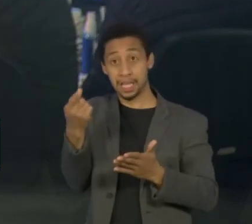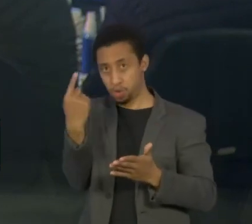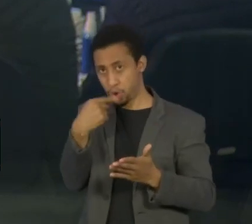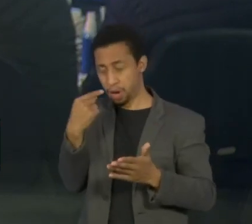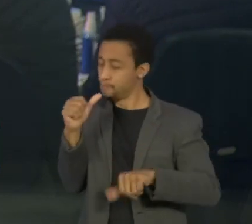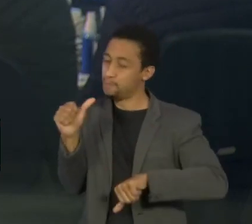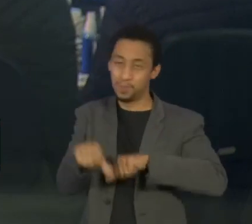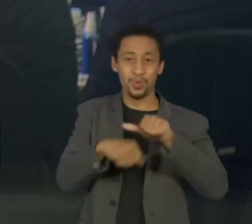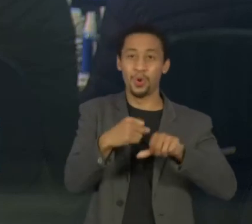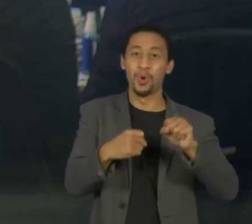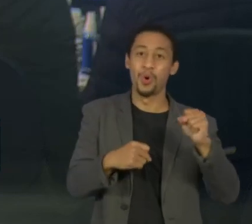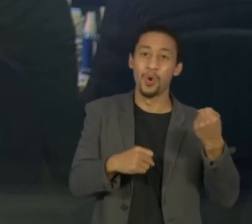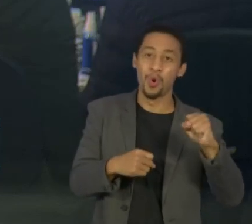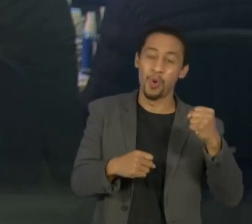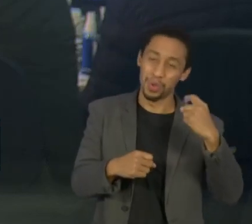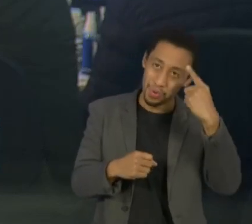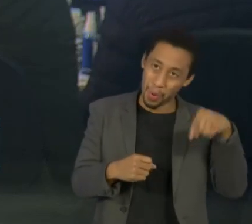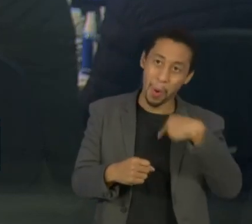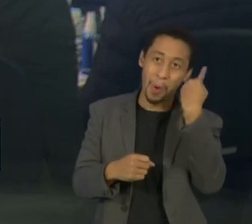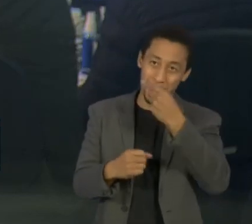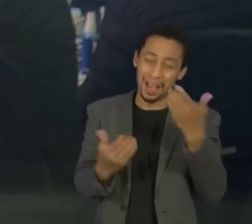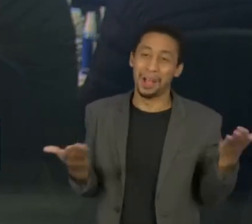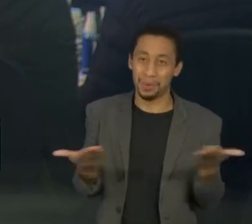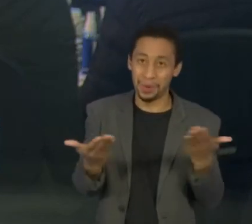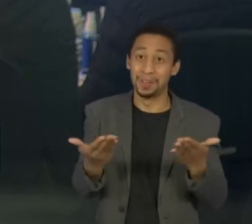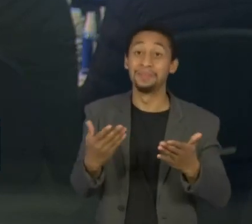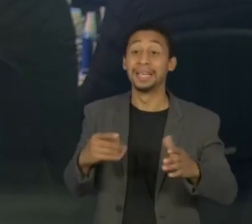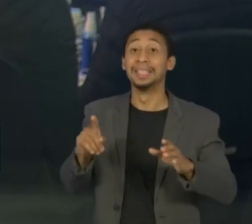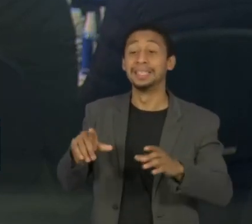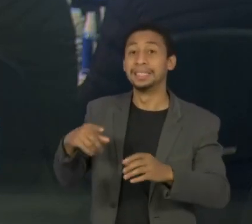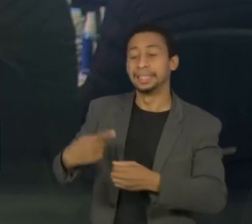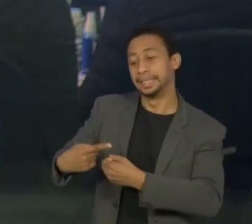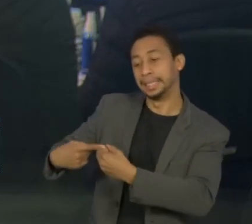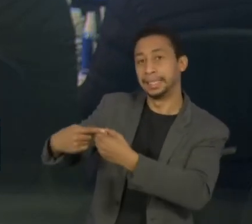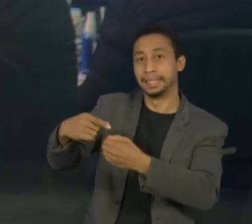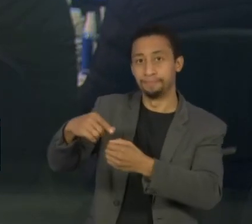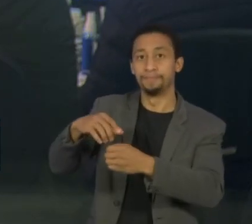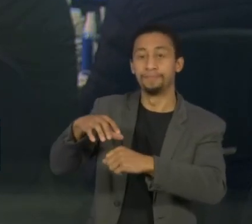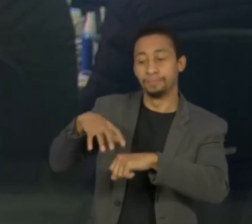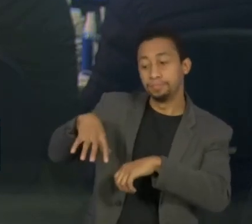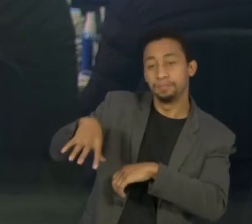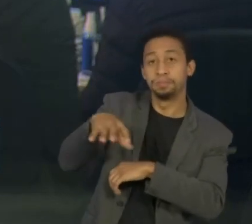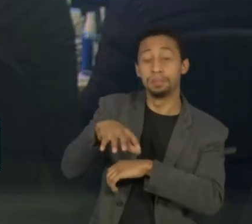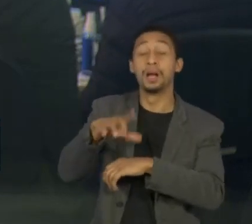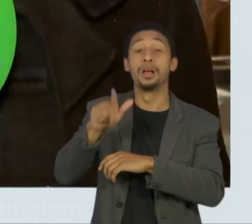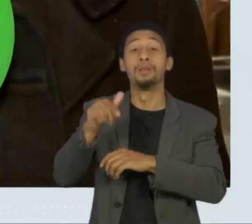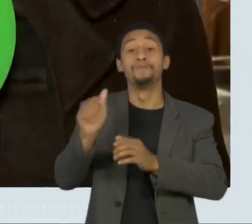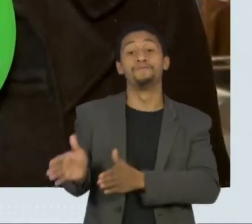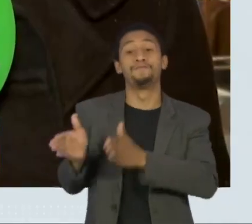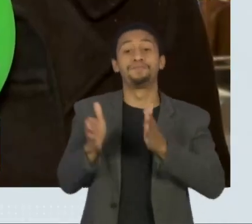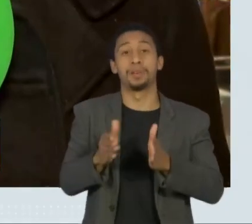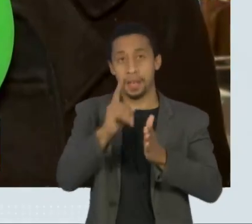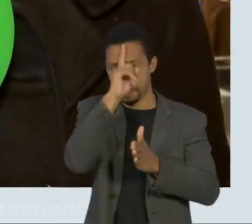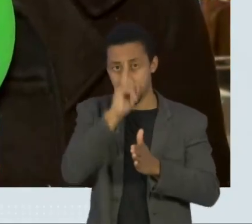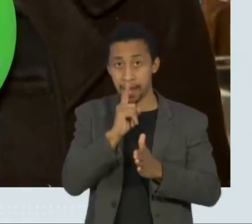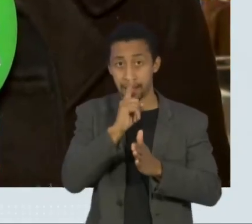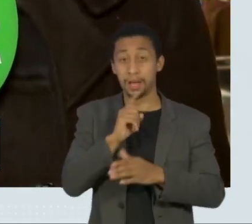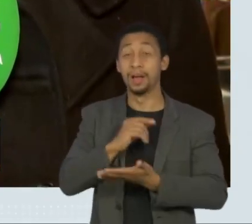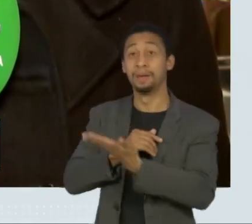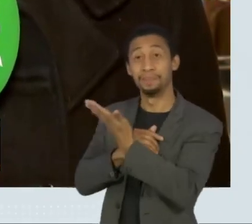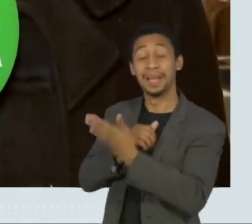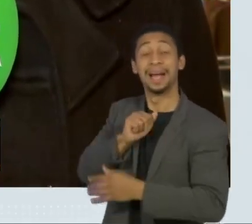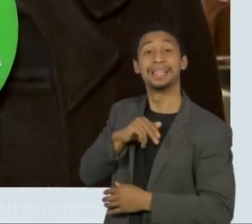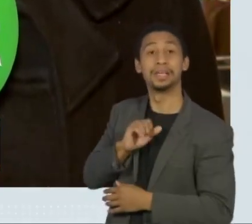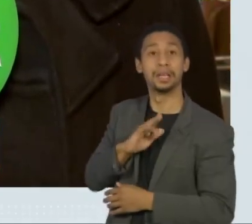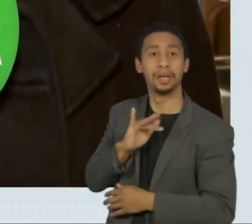6 para 8 horas. A medida vale para cidades que estão na fase amarela da quarentena. Mais informações a gente tem agora com a repórter